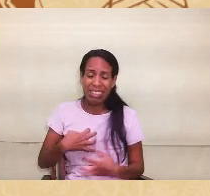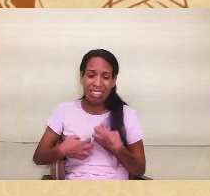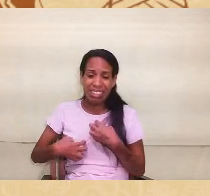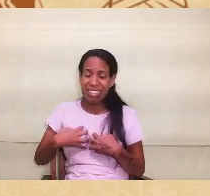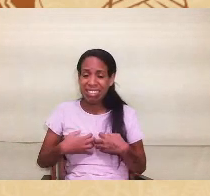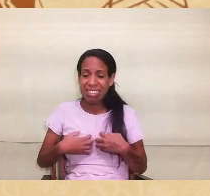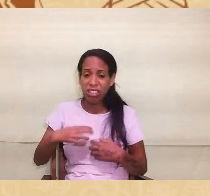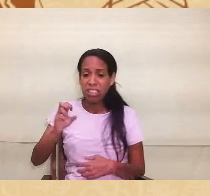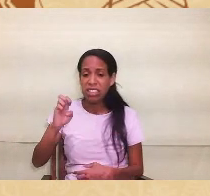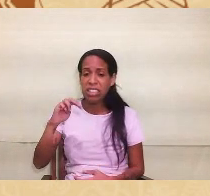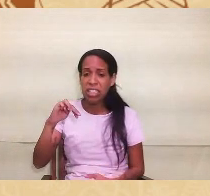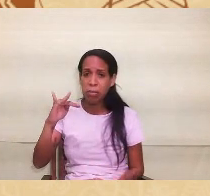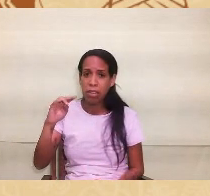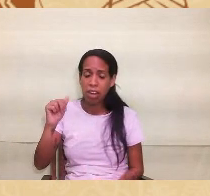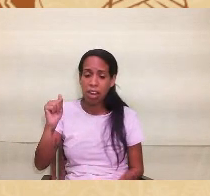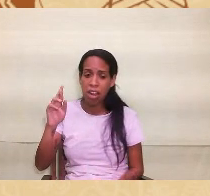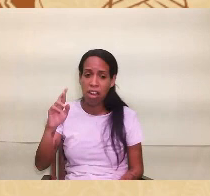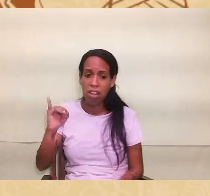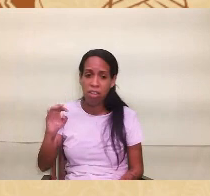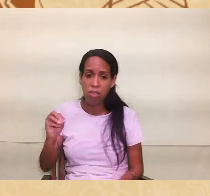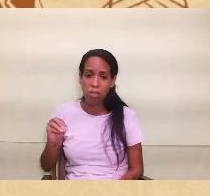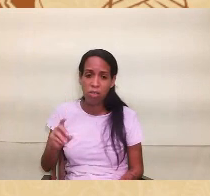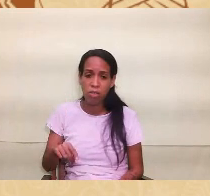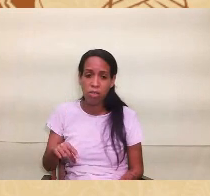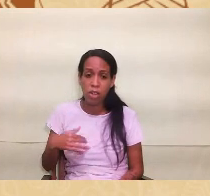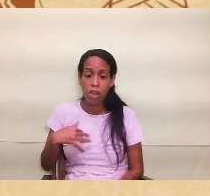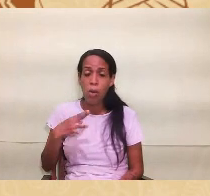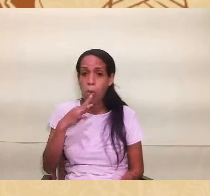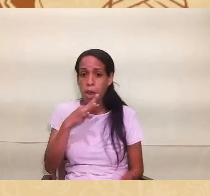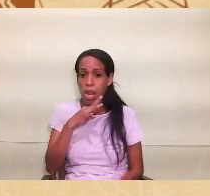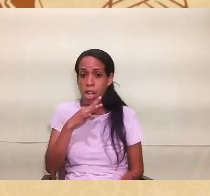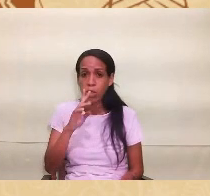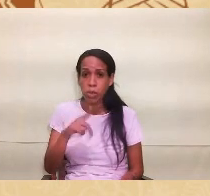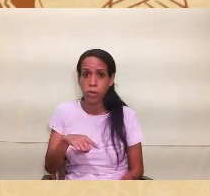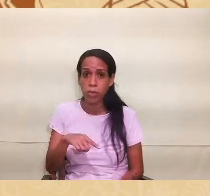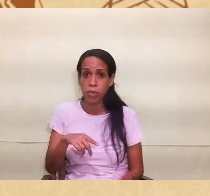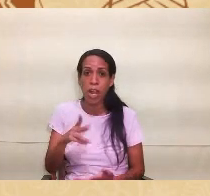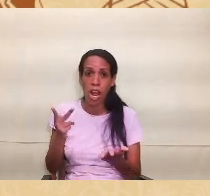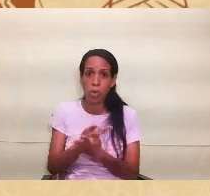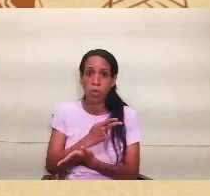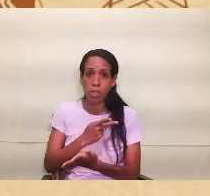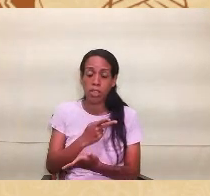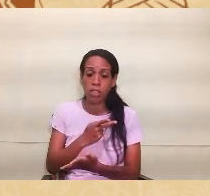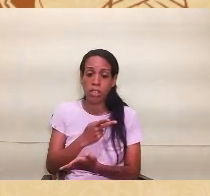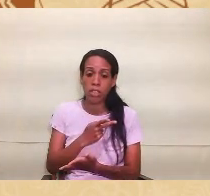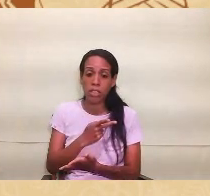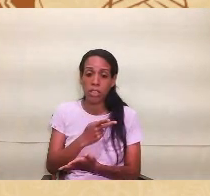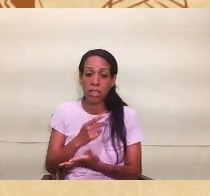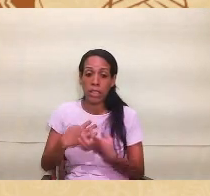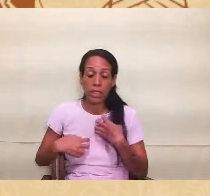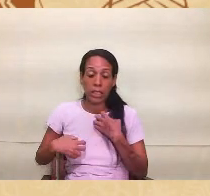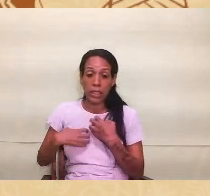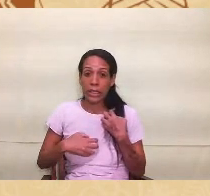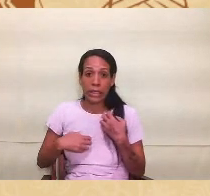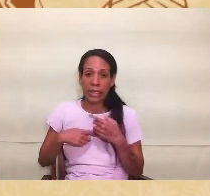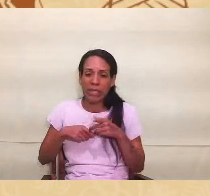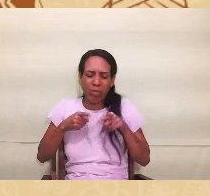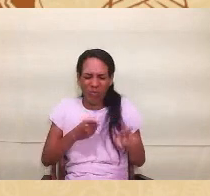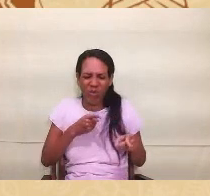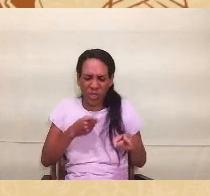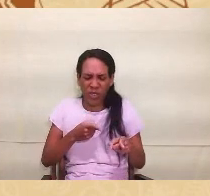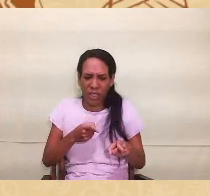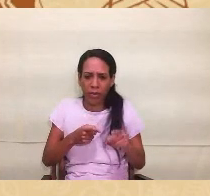está me causando, e eu acho que é para isso que ele está acontecendo, né? Para causar na gente incômodos, né?